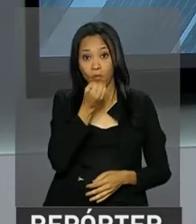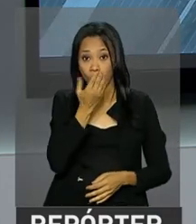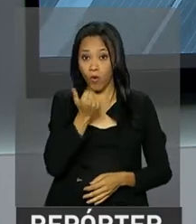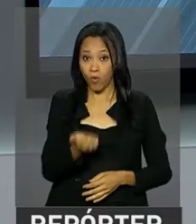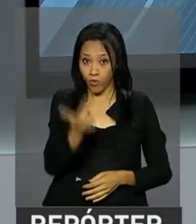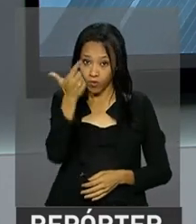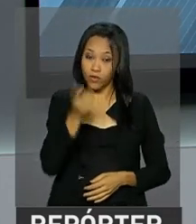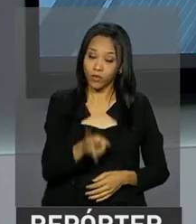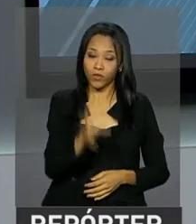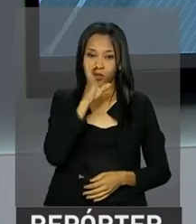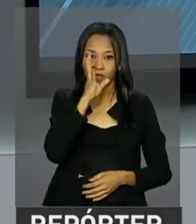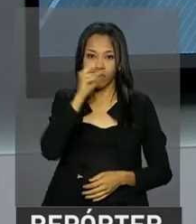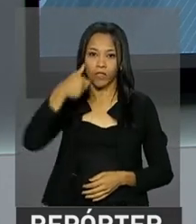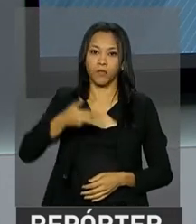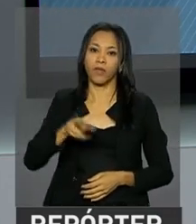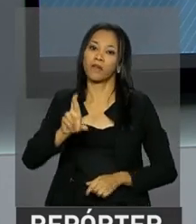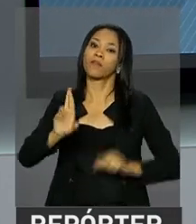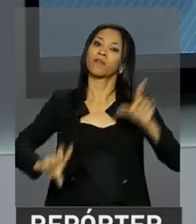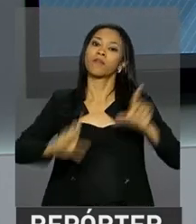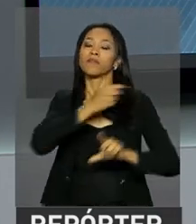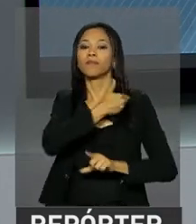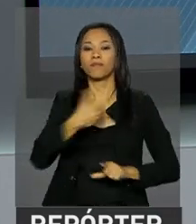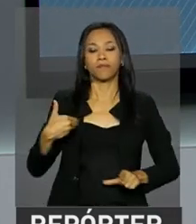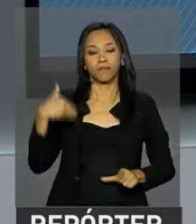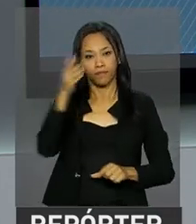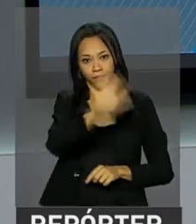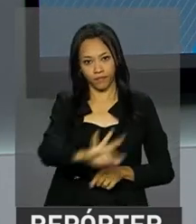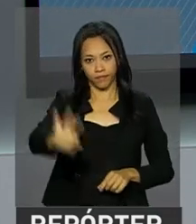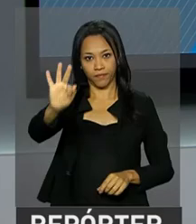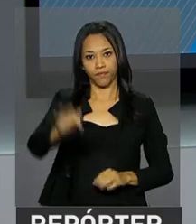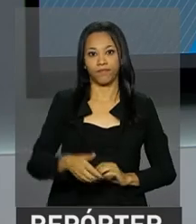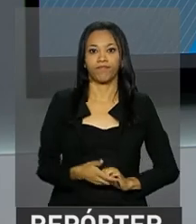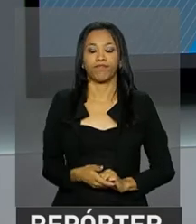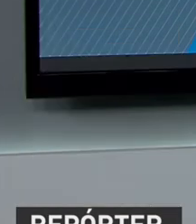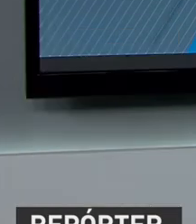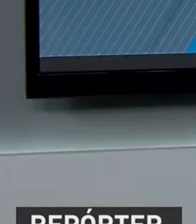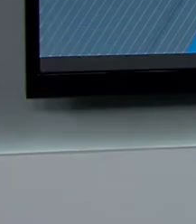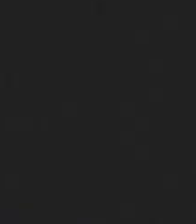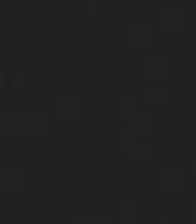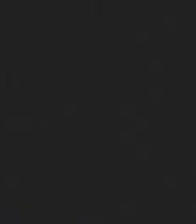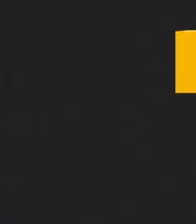gosto e continue com a gente aqui na nbr a tv do governo federal